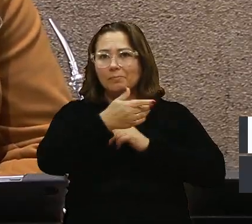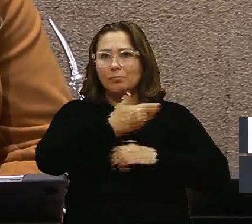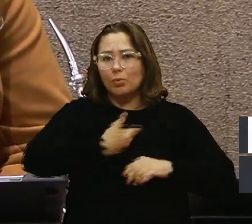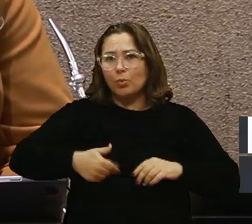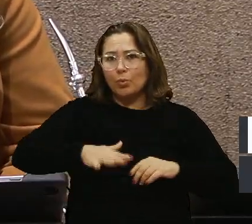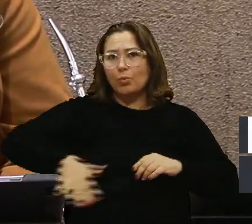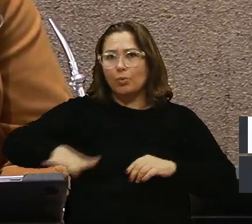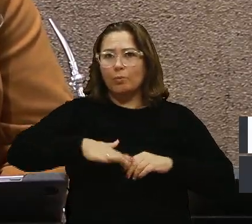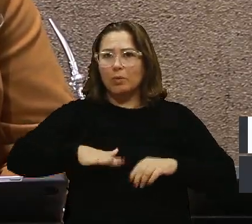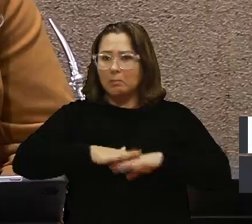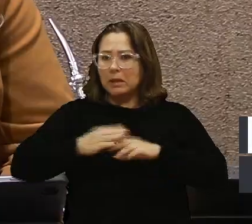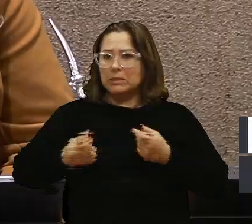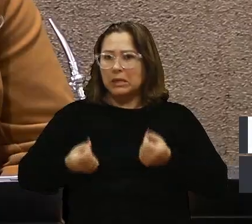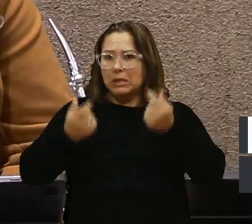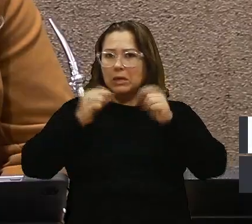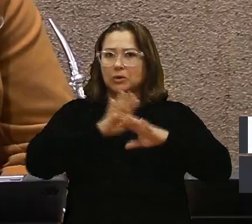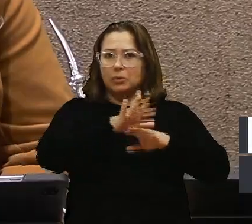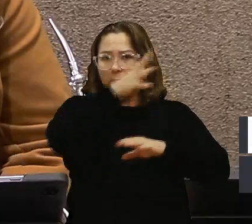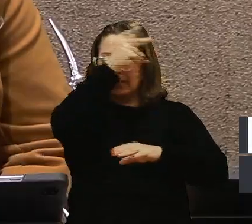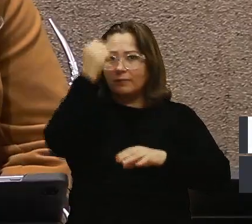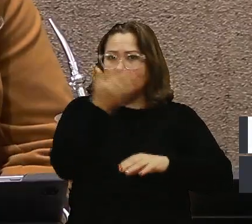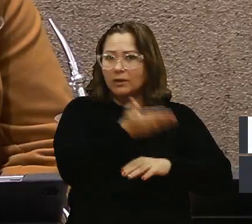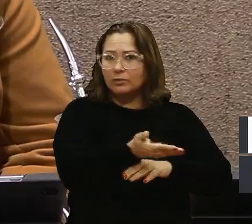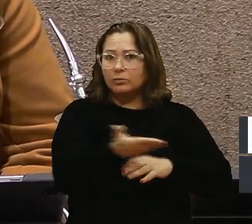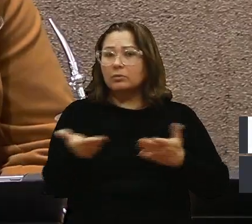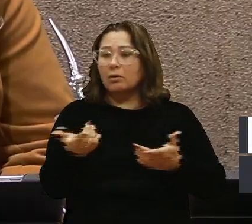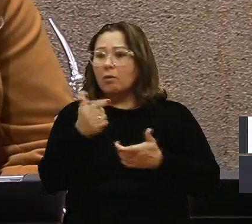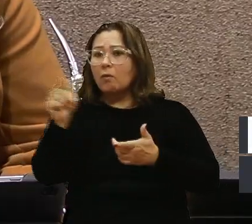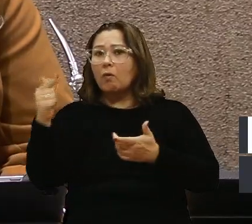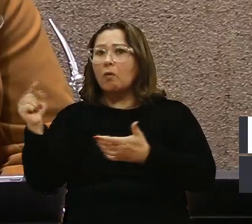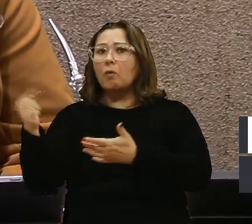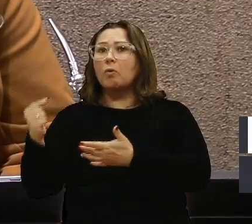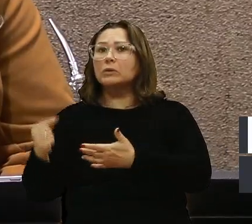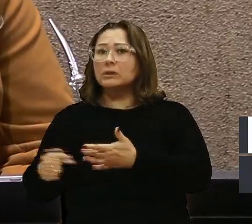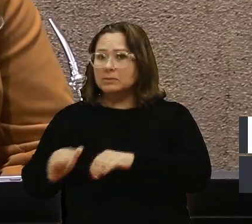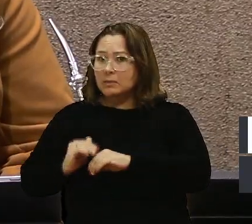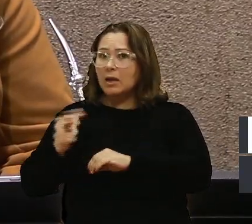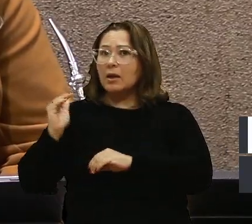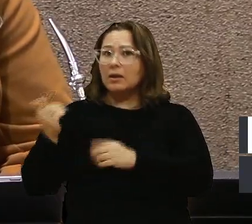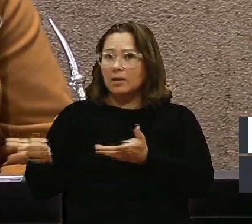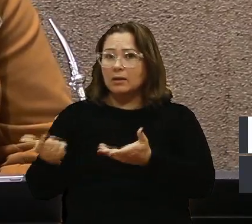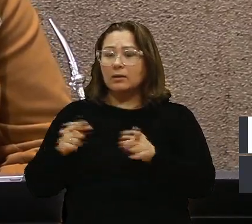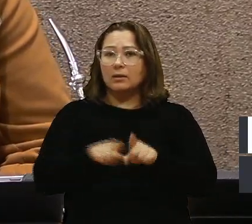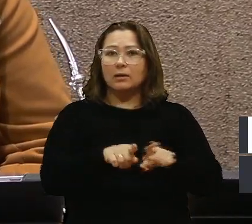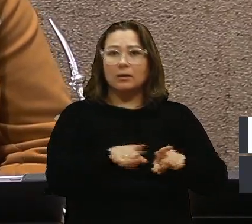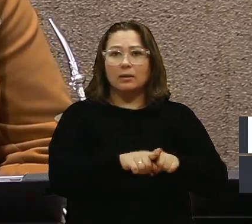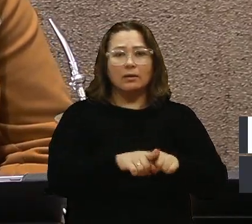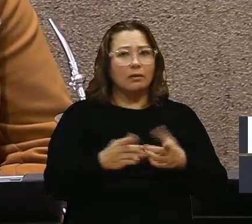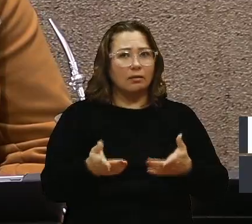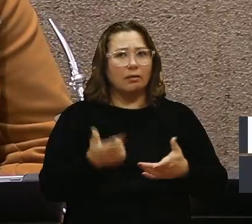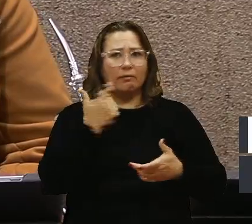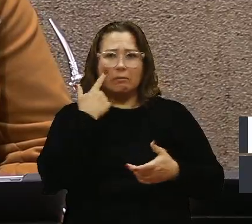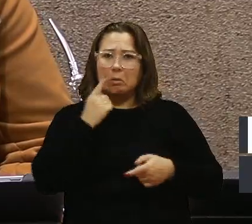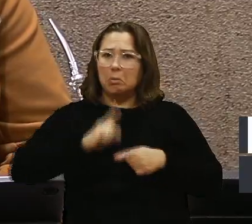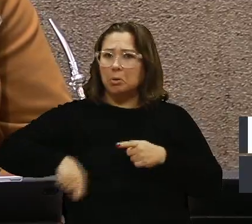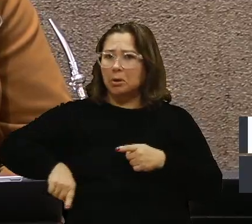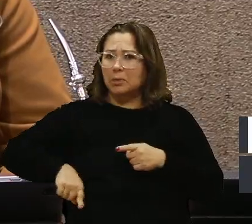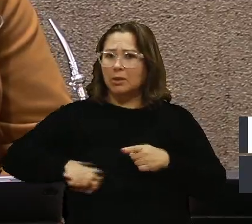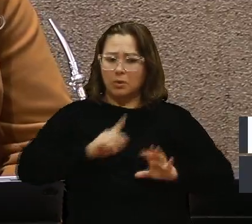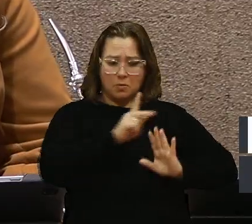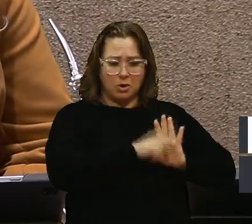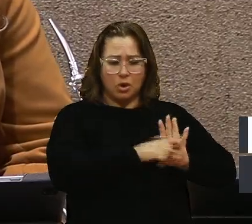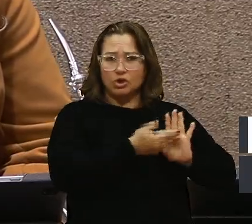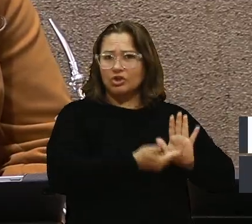nossa comunidade e a nossa prefeitura. E tantas outras coisas mais. E além disso ainda vetar um projeto